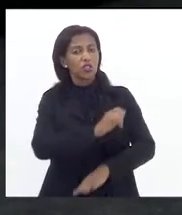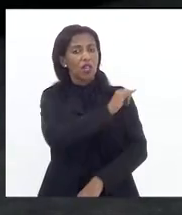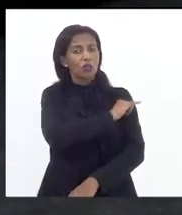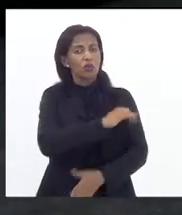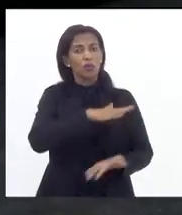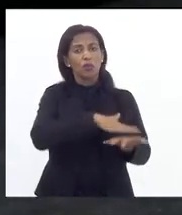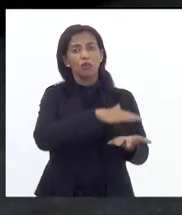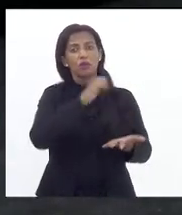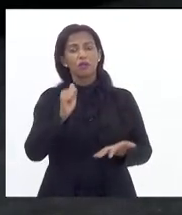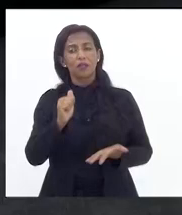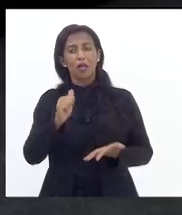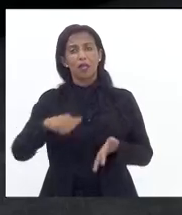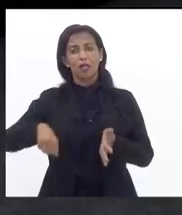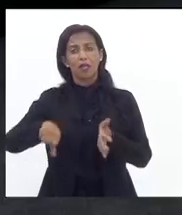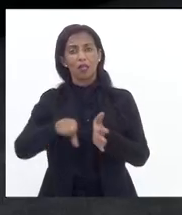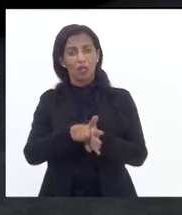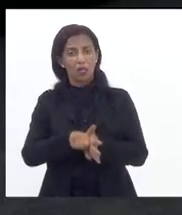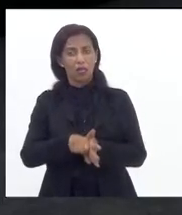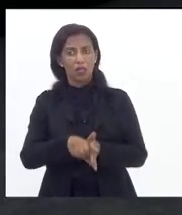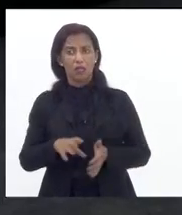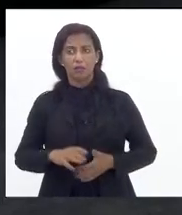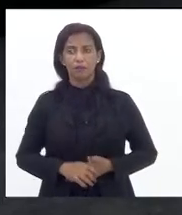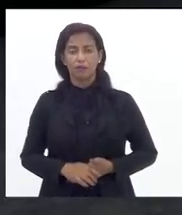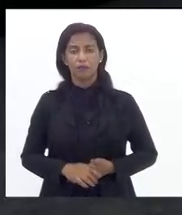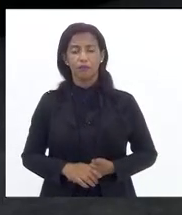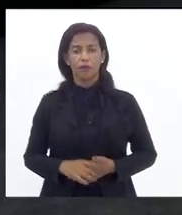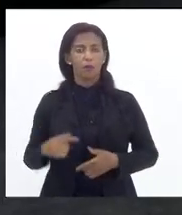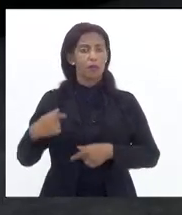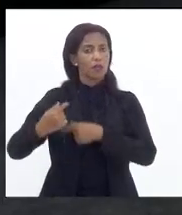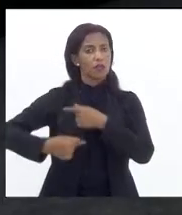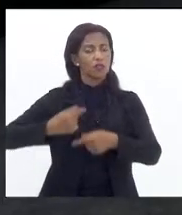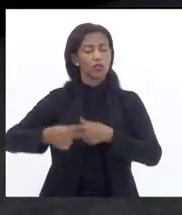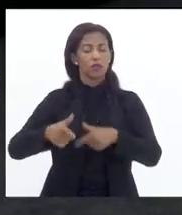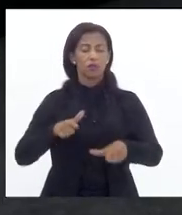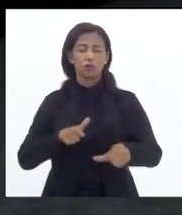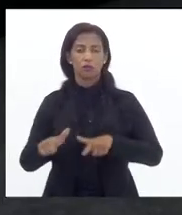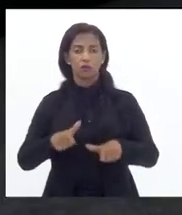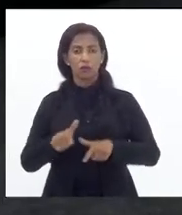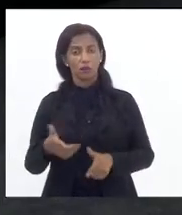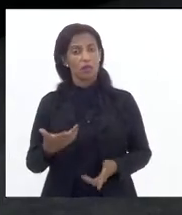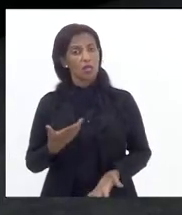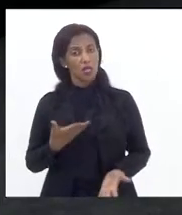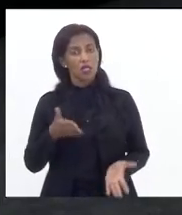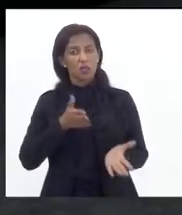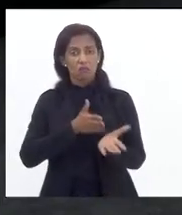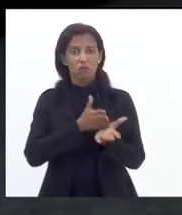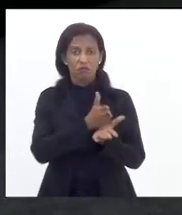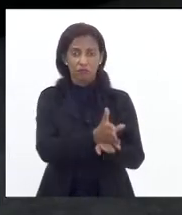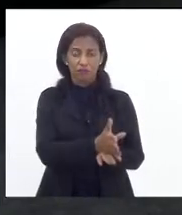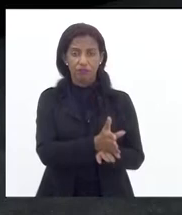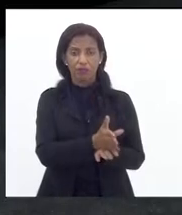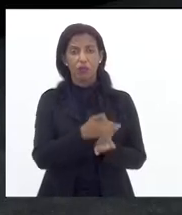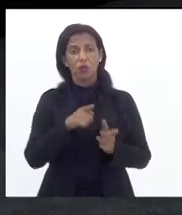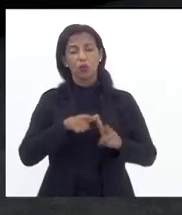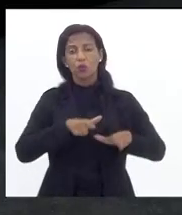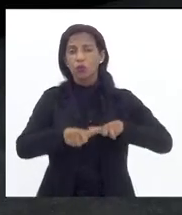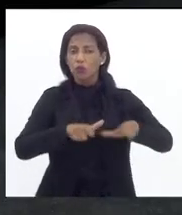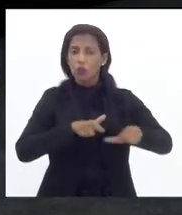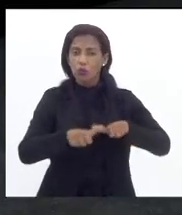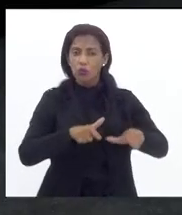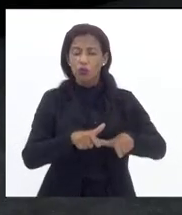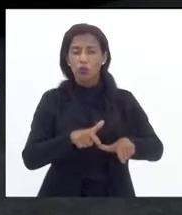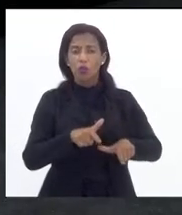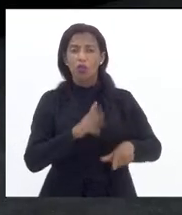pela industrialização favor vou encerrar a geração de empregos e nesse sentido os servidores